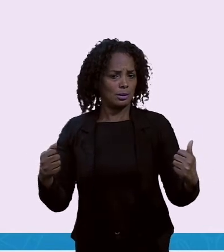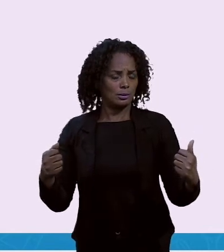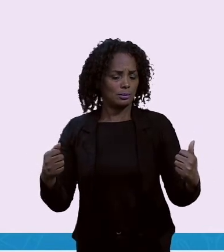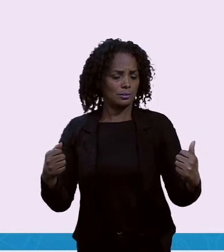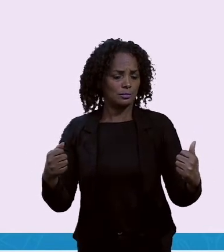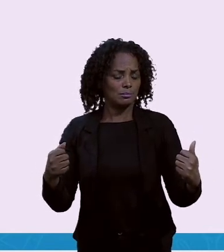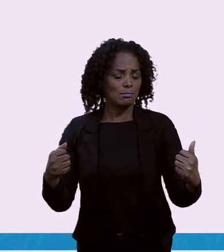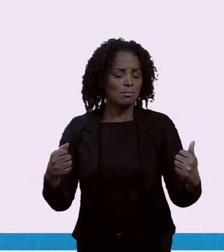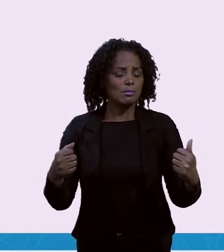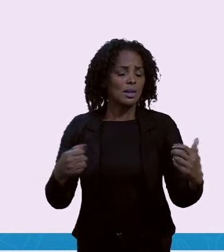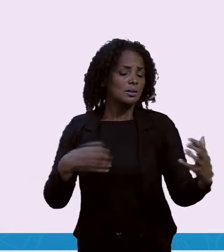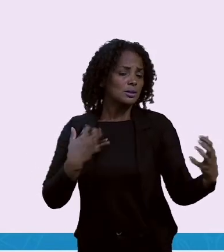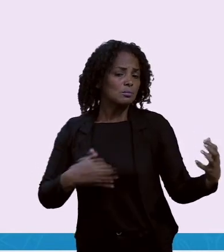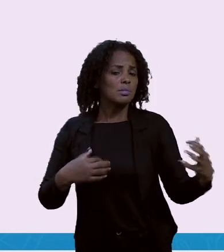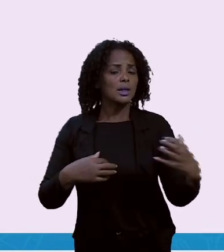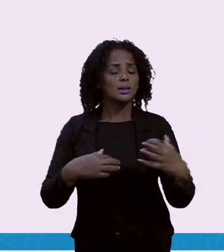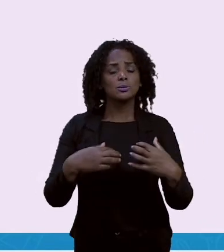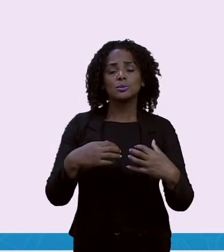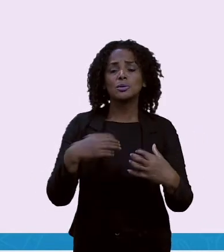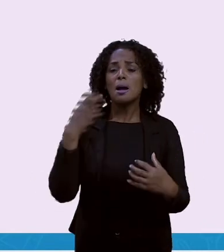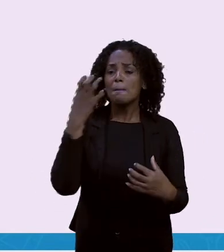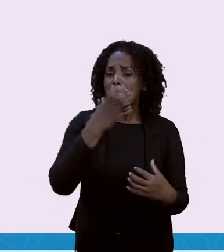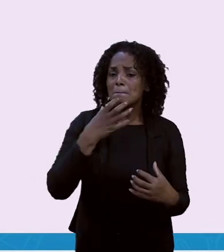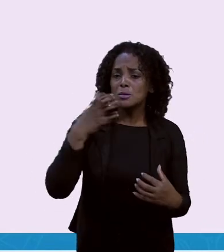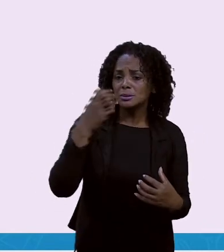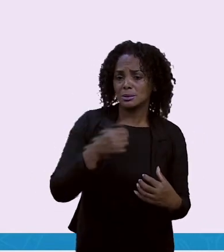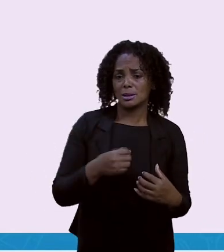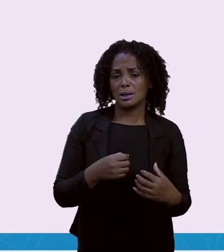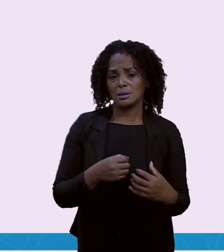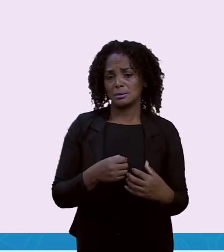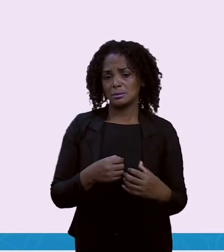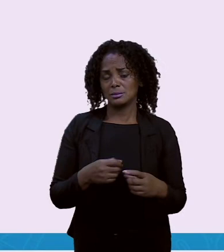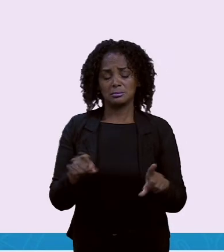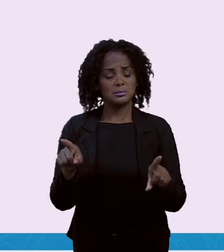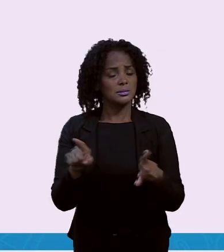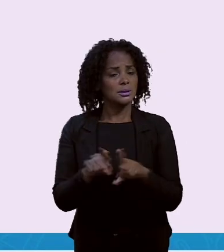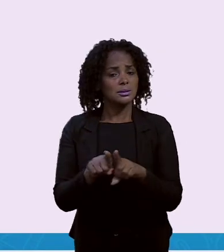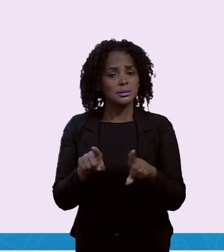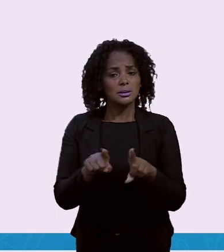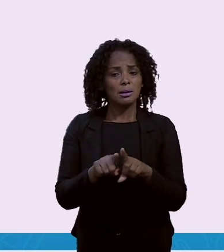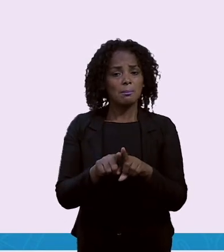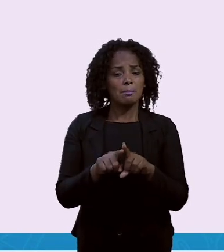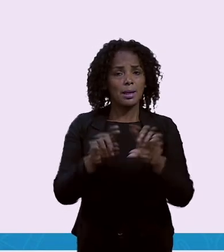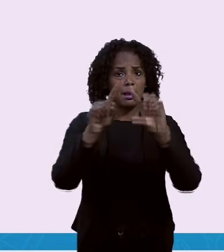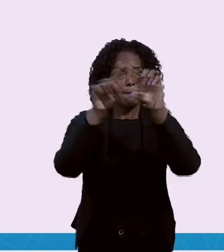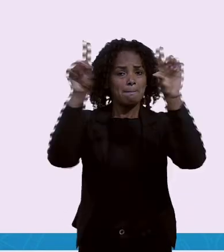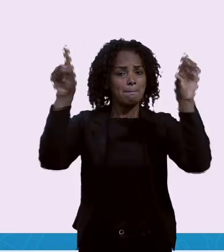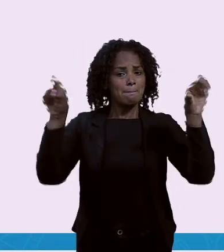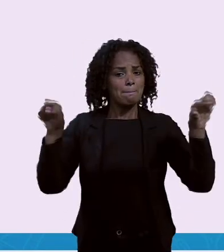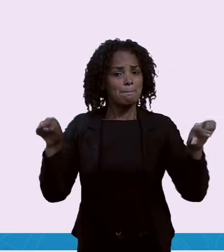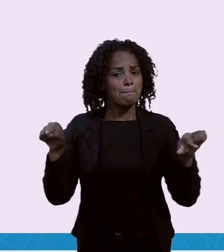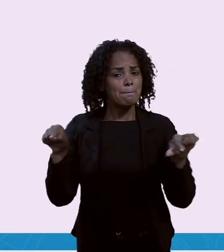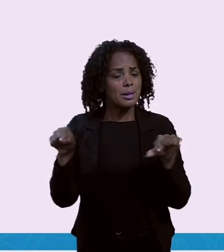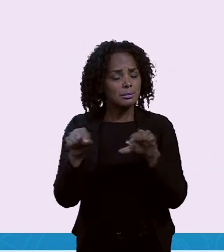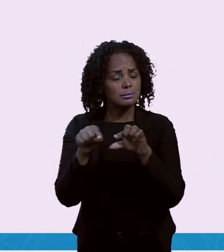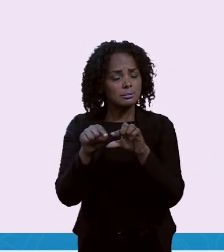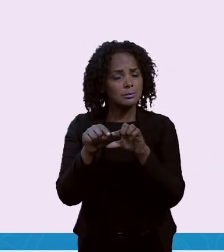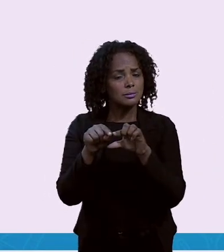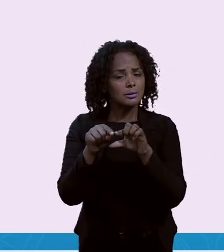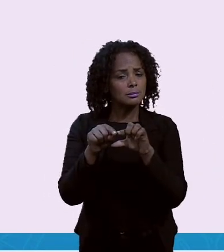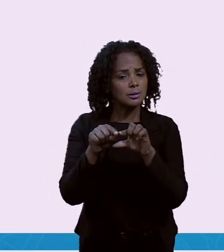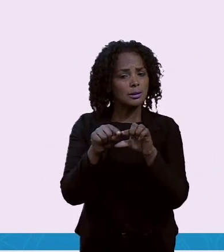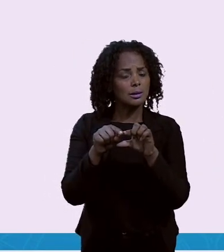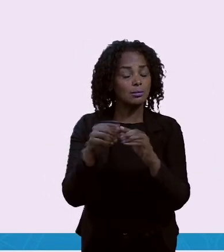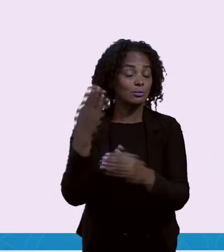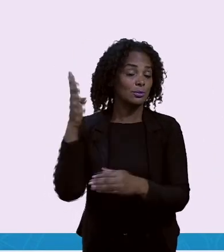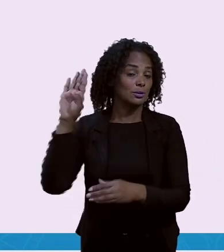instrumentos musicais, artigos de artes e painéis, e sem esquecer da leveza, que é aquilo